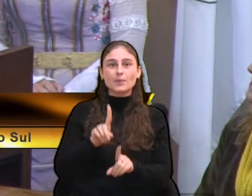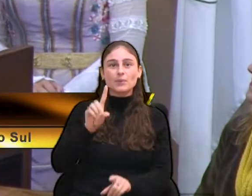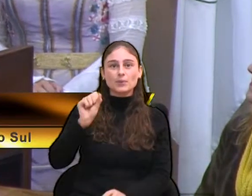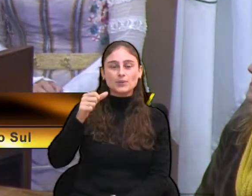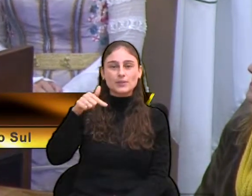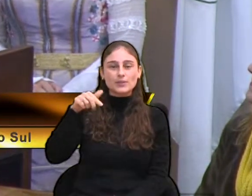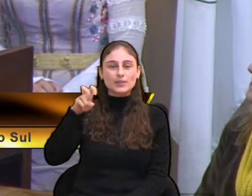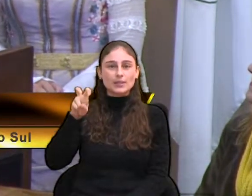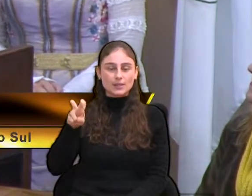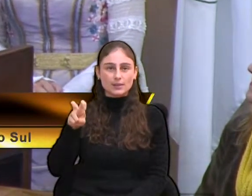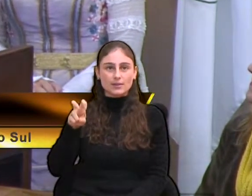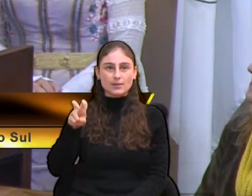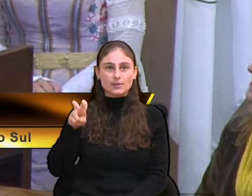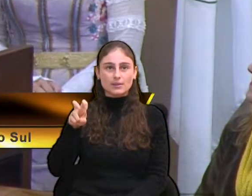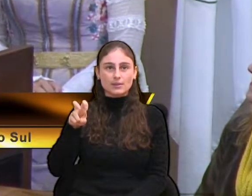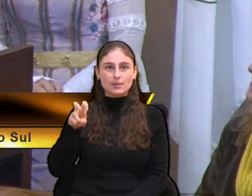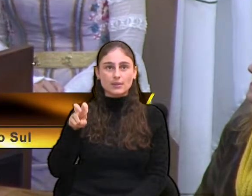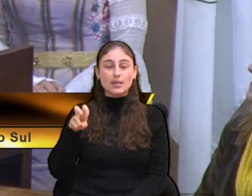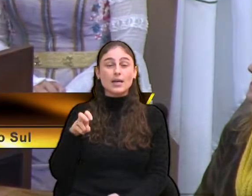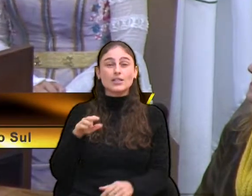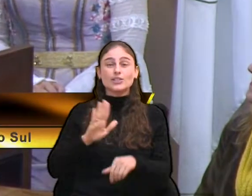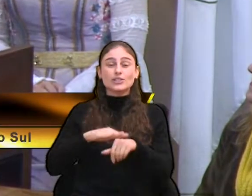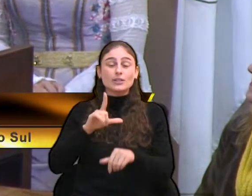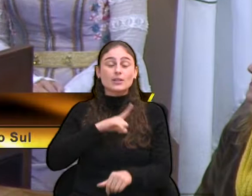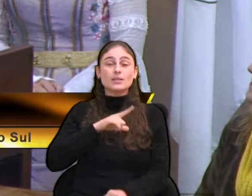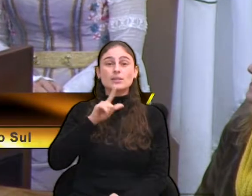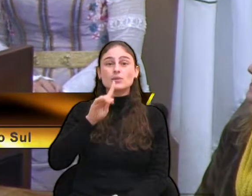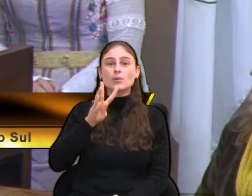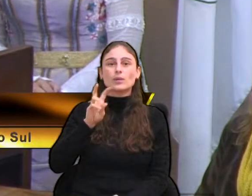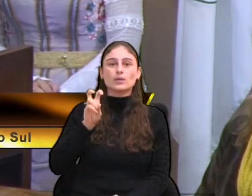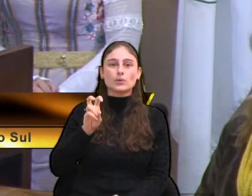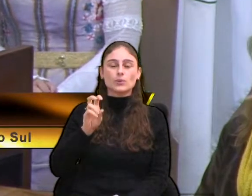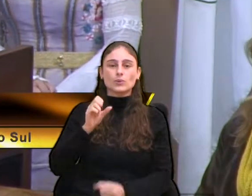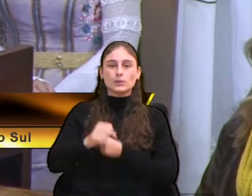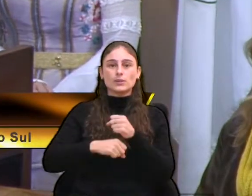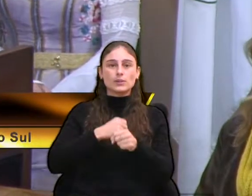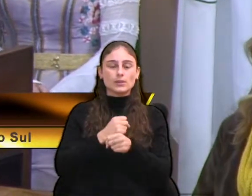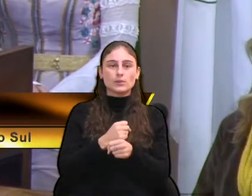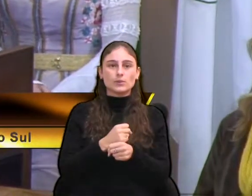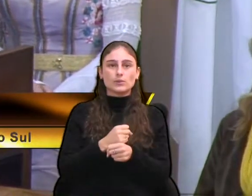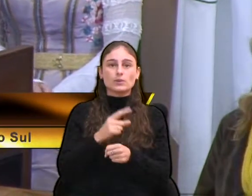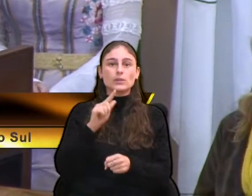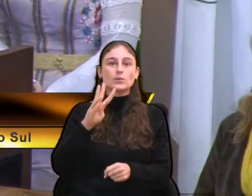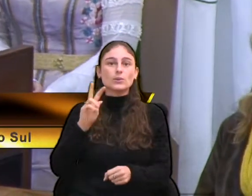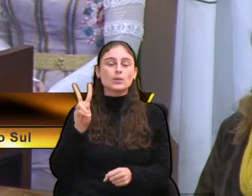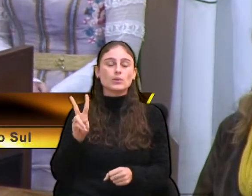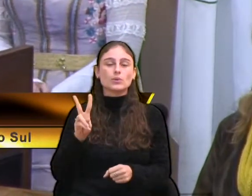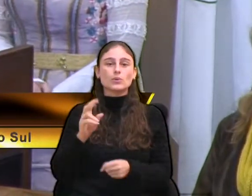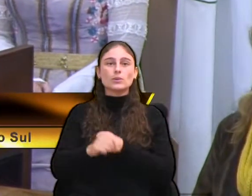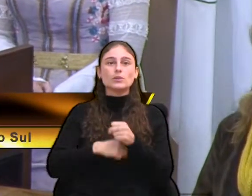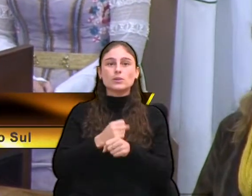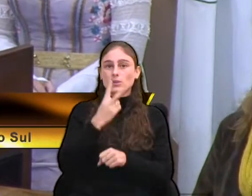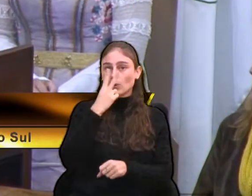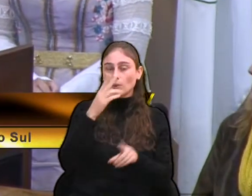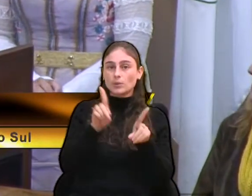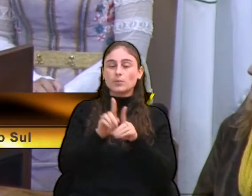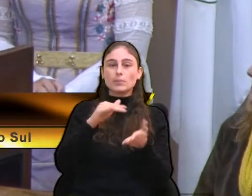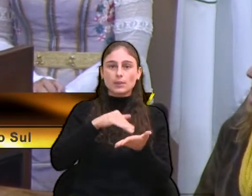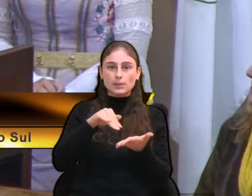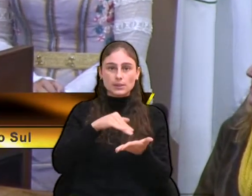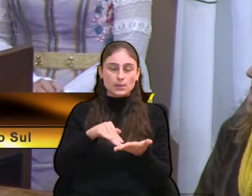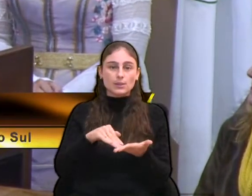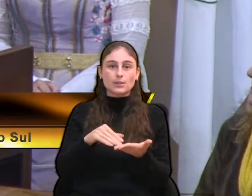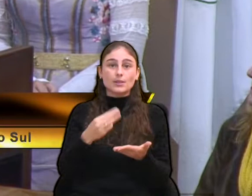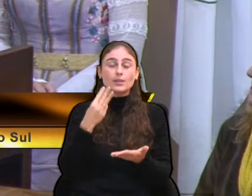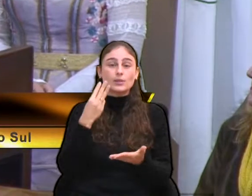1875. Se passaram somente 142 anos. 142 anos, bem como a nossa secretária falou, são